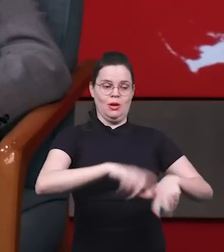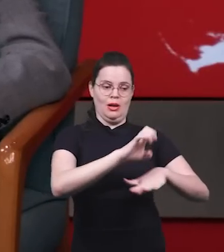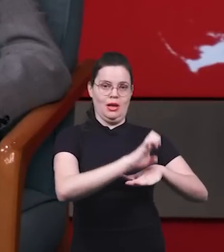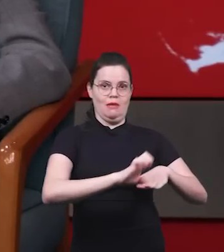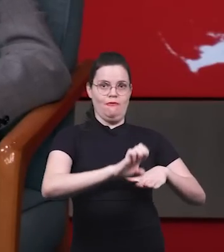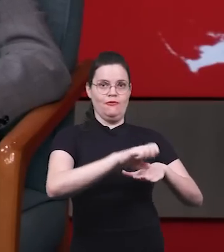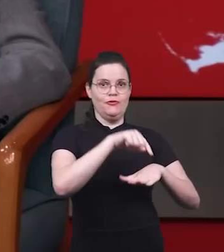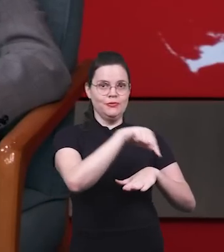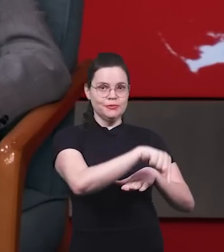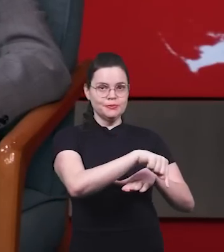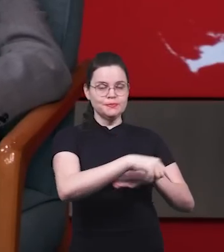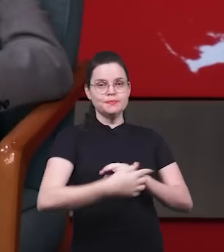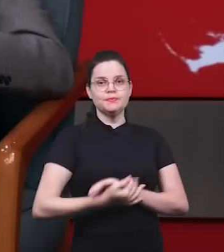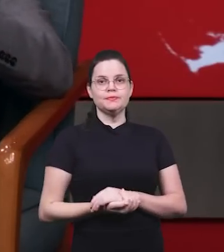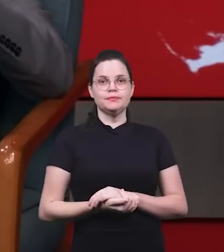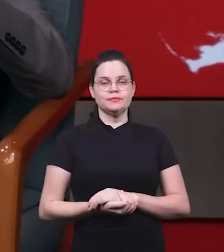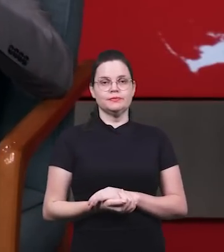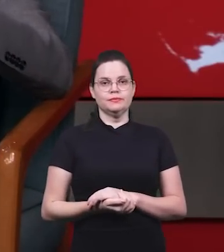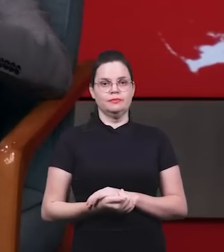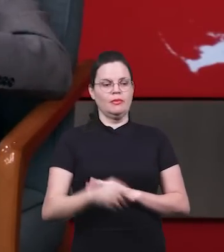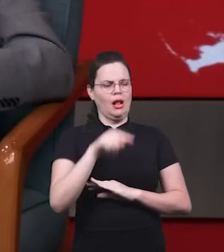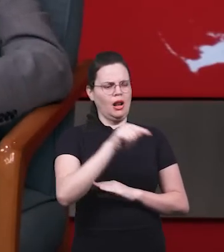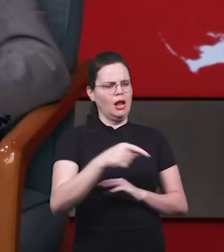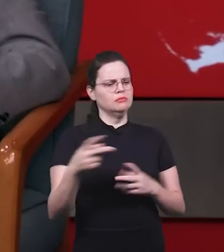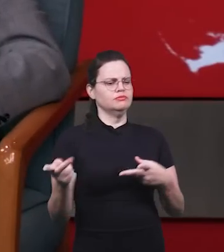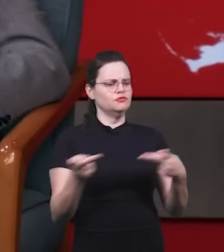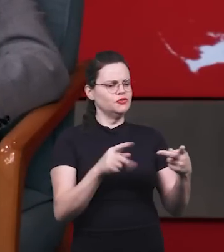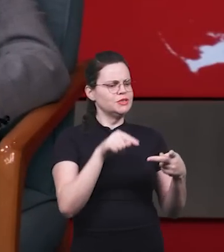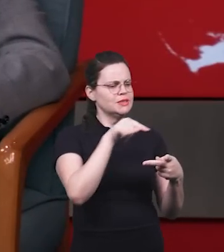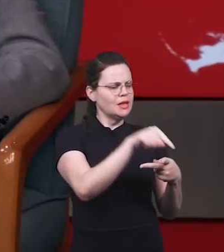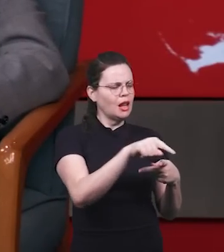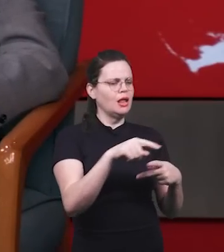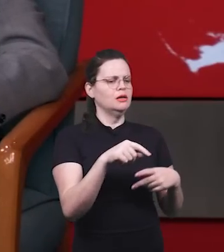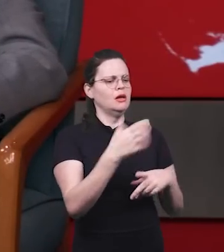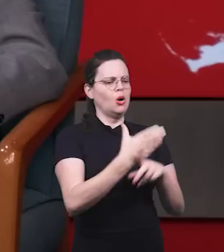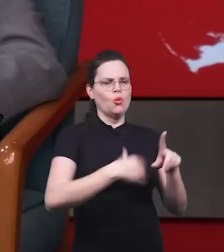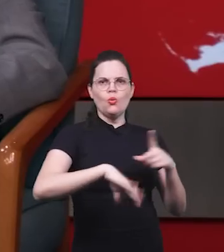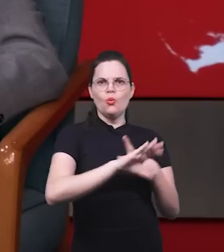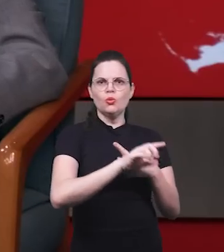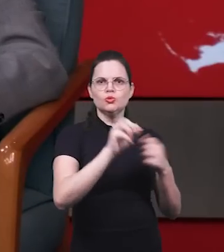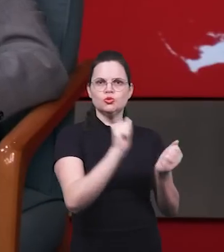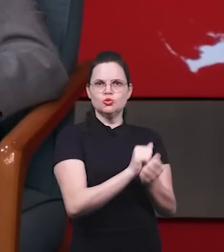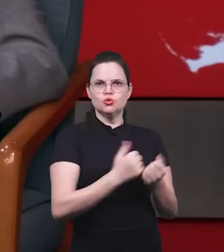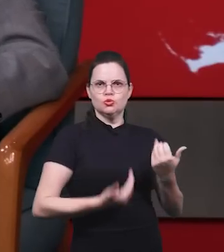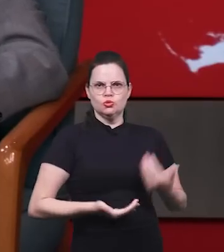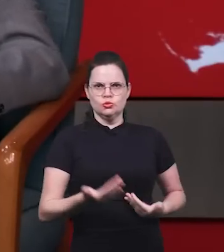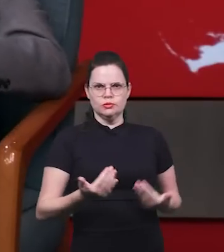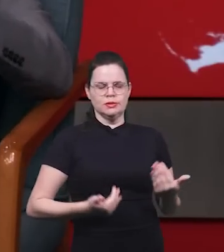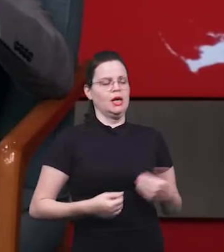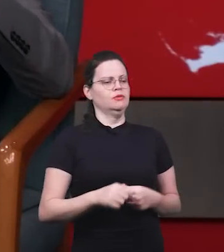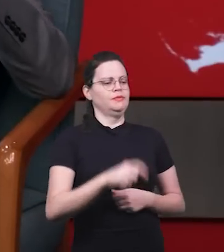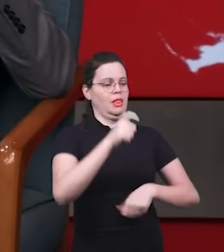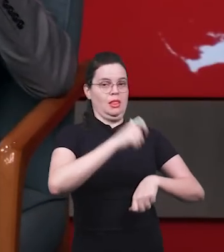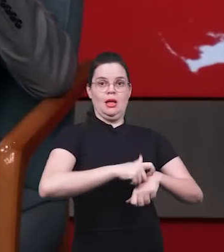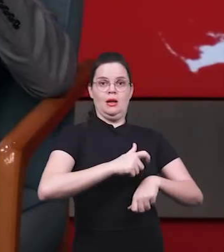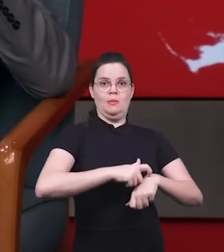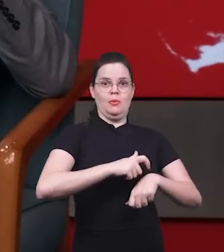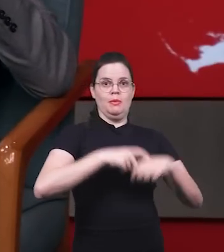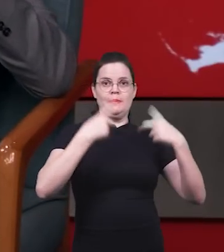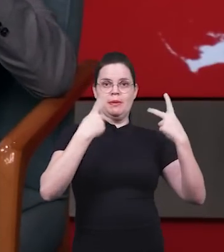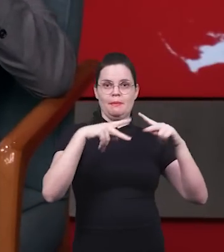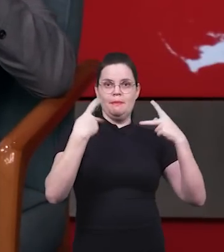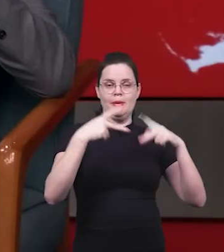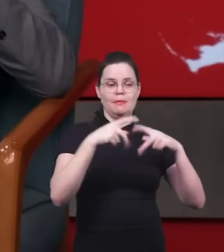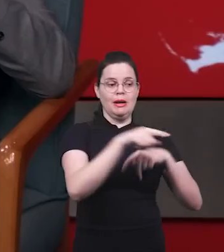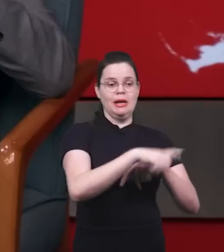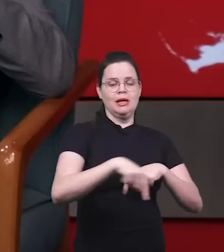Éfeso e naquele culto que ele foi realizar com os irmãos, ele pergunta aos